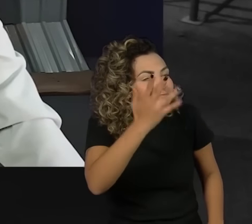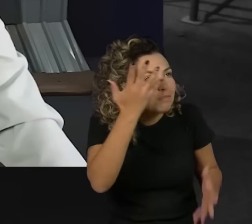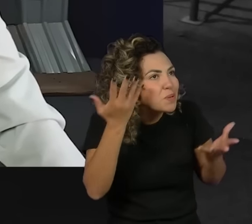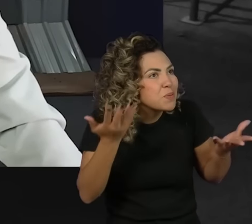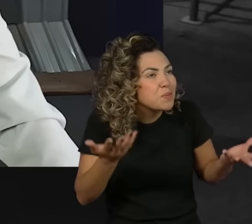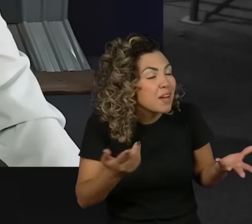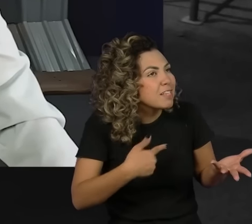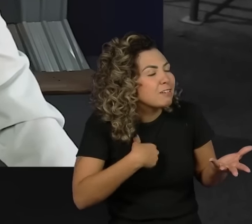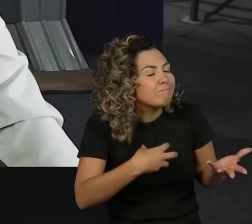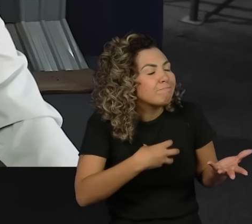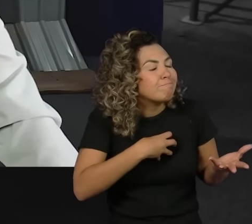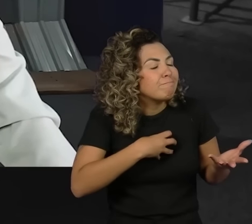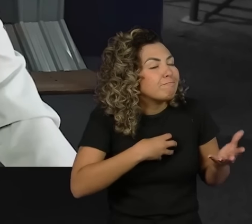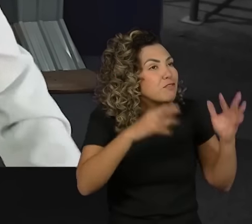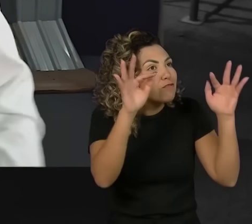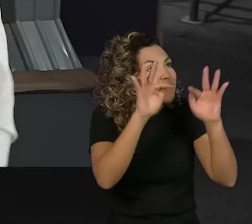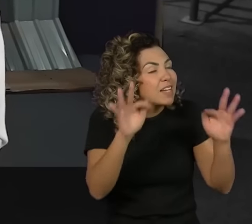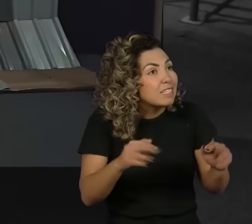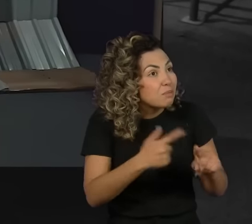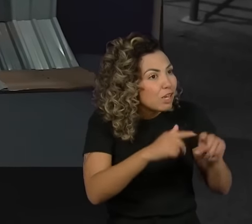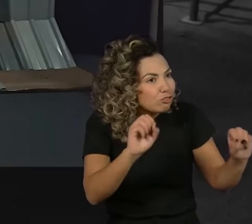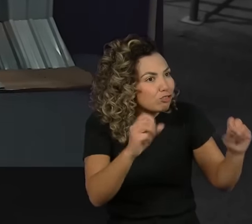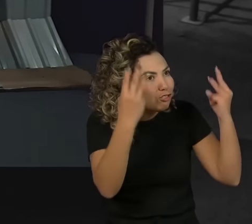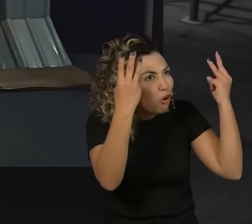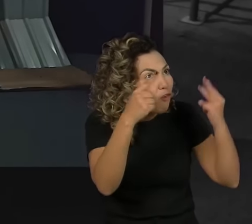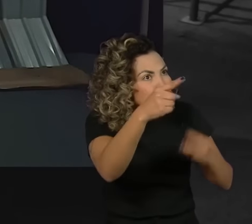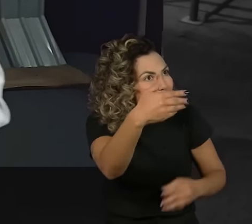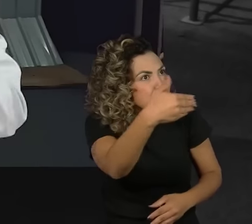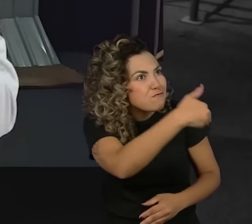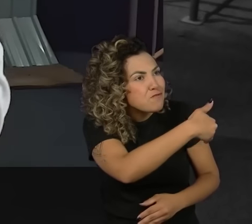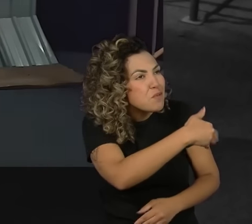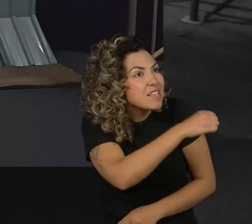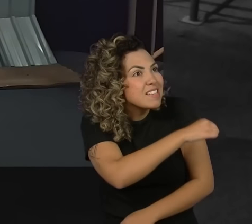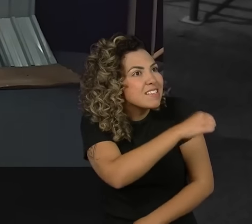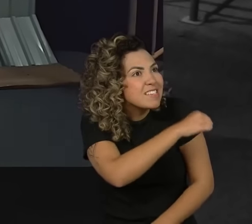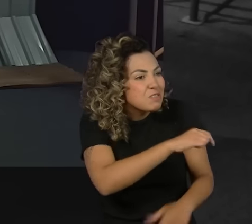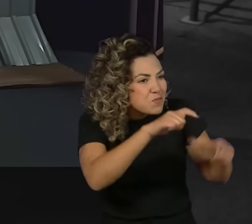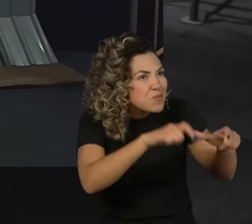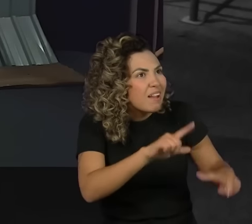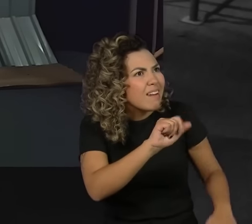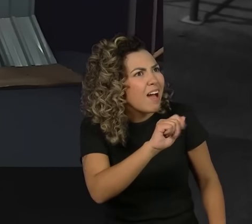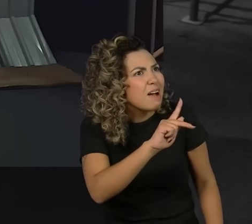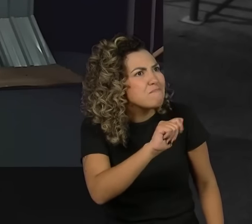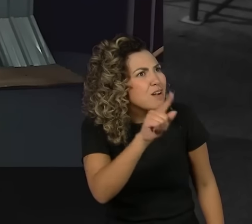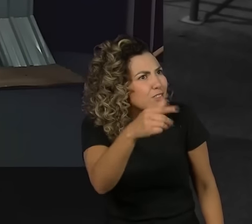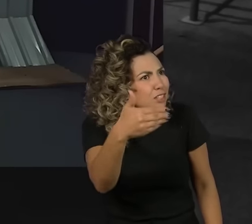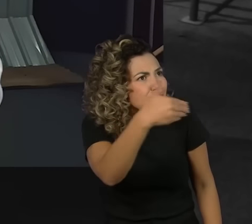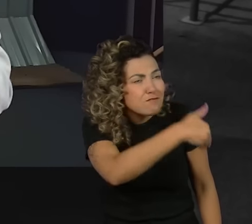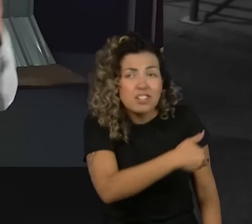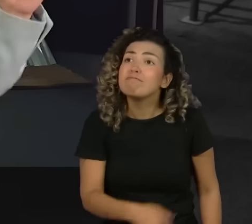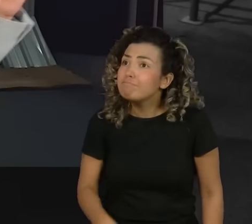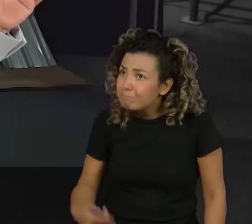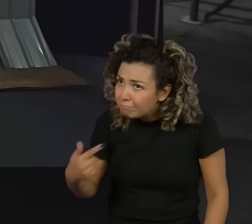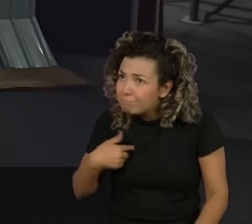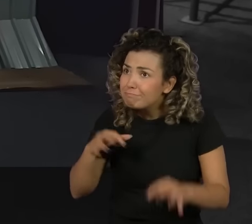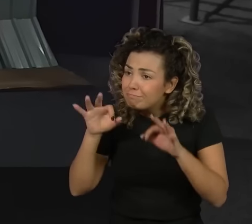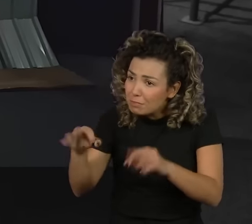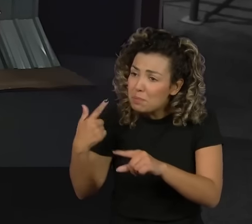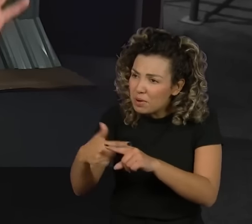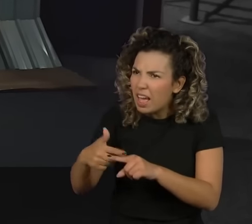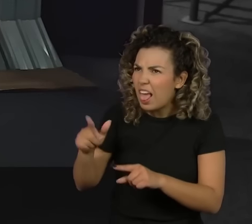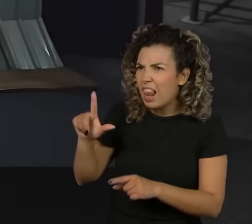fiquei feliz de saber que você foi a um show meu na Lapa. Eu fui num show feliz, seu na Lapa Raiz, Cara, não é, Lapa não é Raiz. essa Lapa